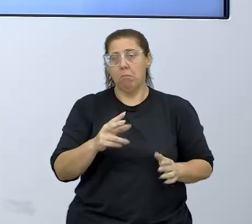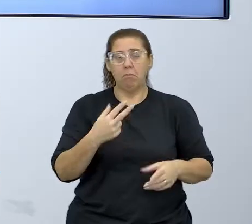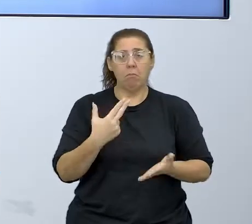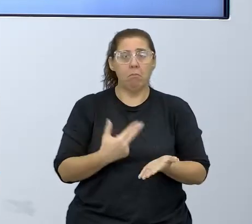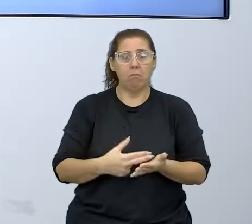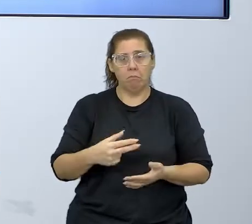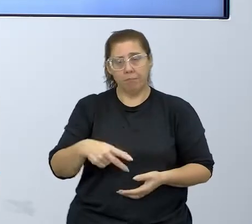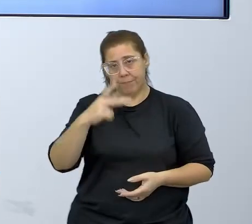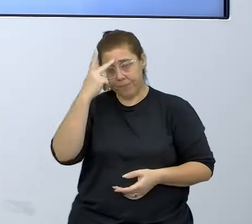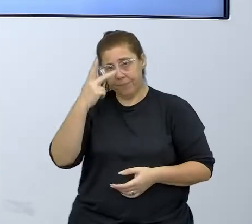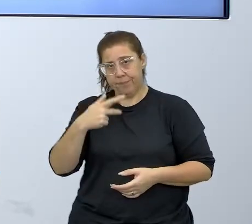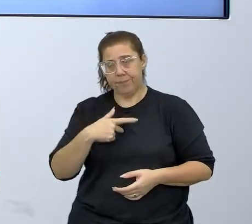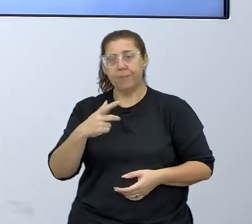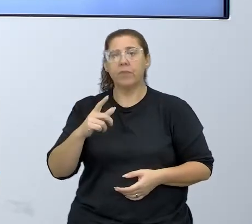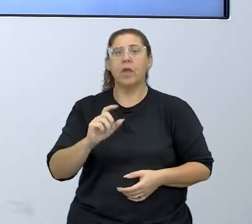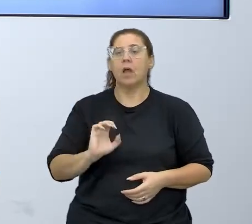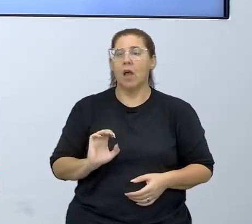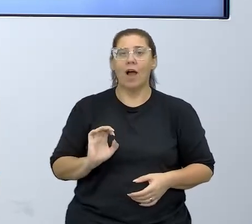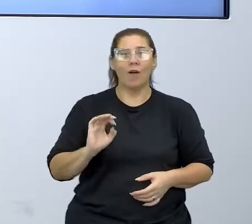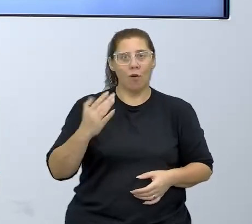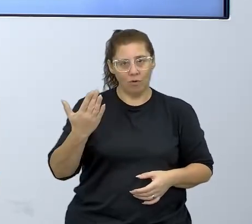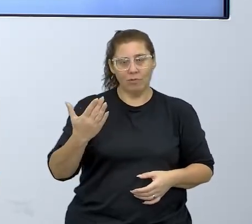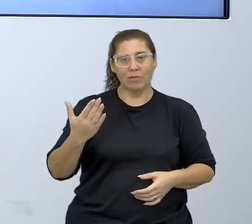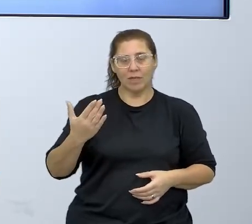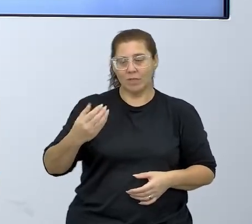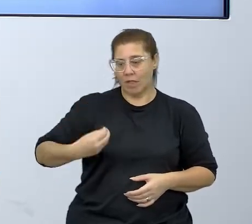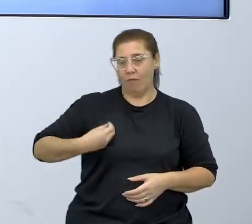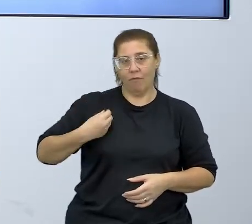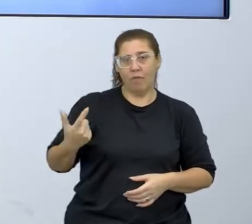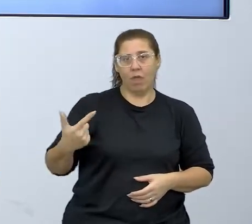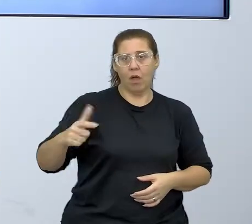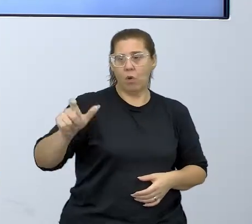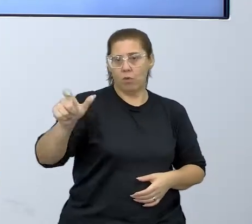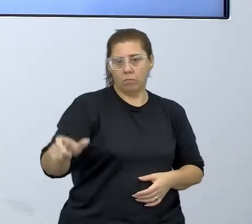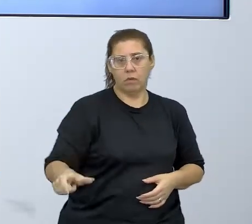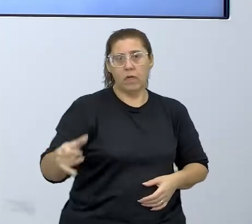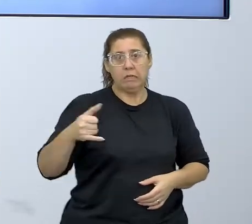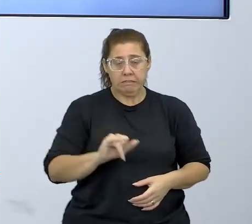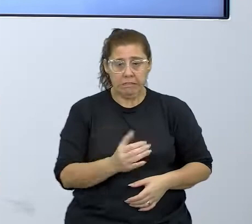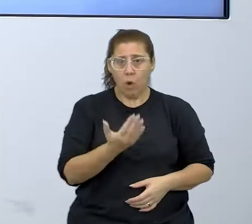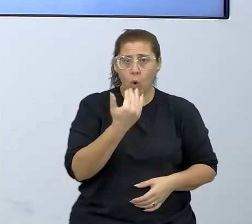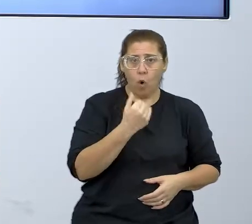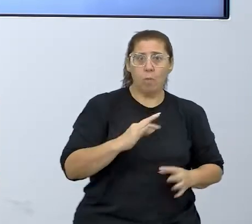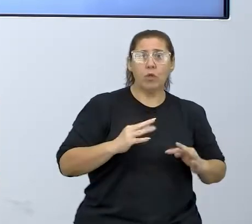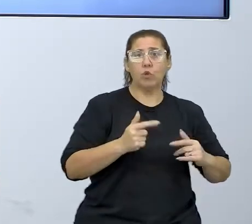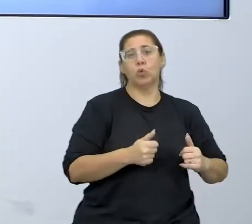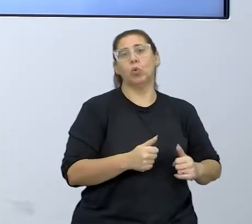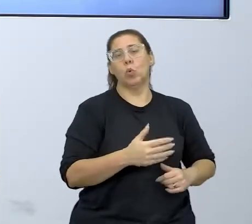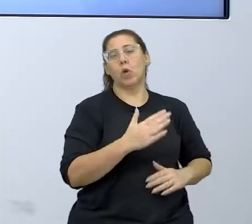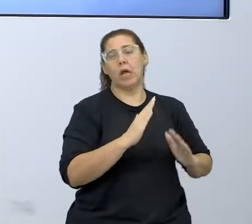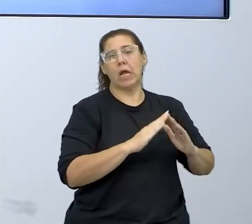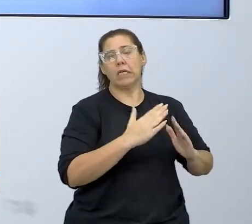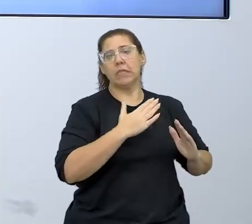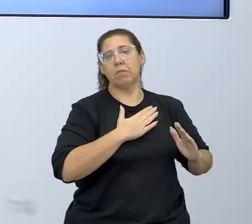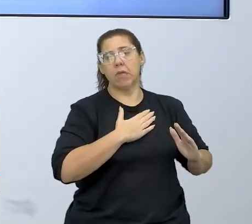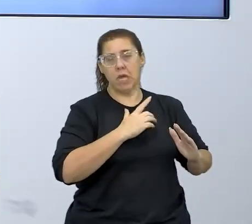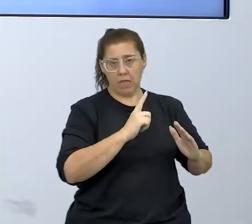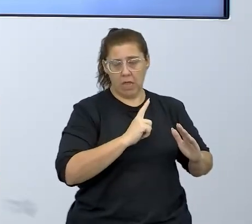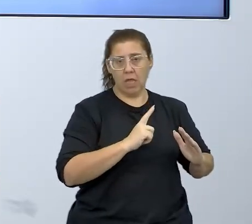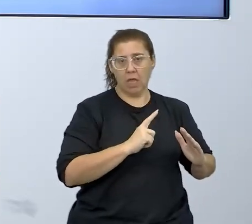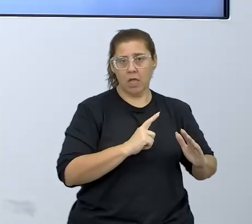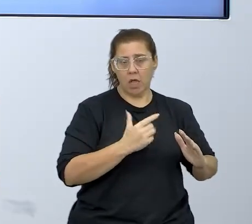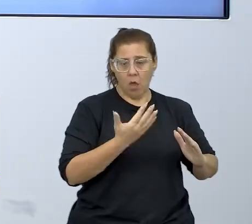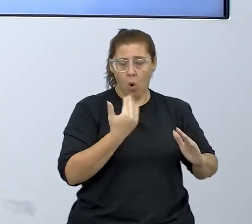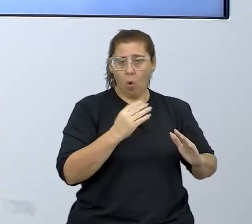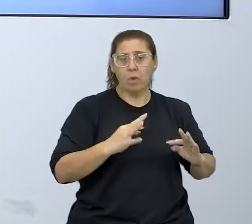elas têm sim uma consequência coletiva, né? Se eu comer toda a comida que tem na geladeira e eu moro com outras 5